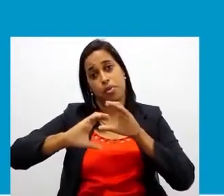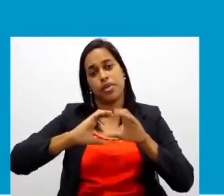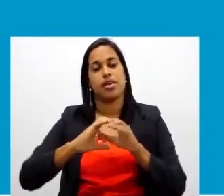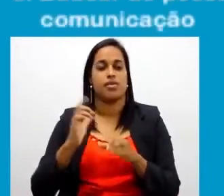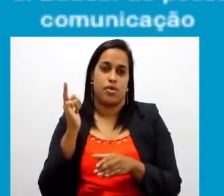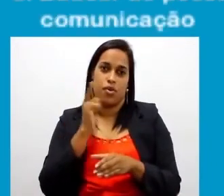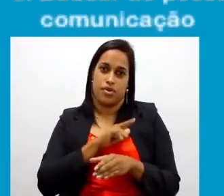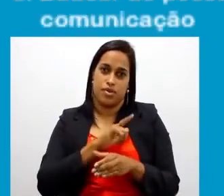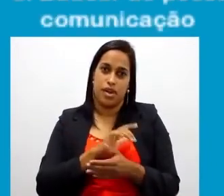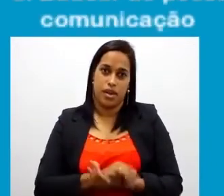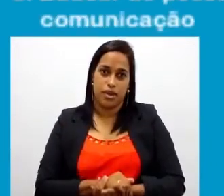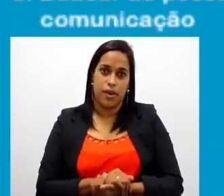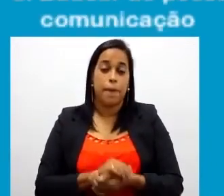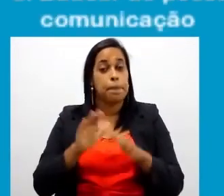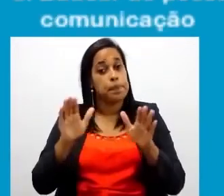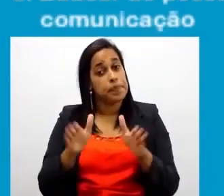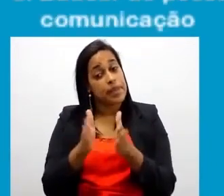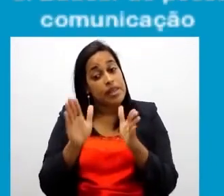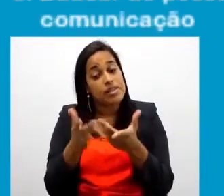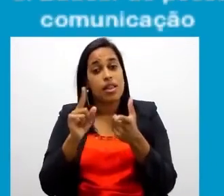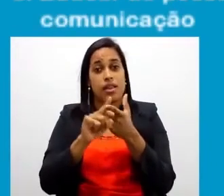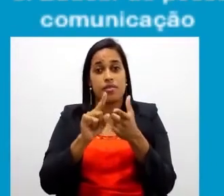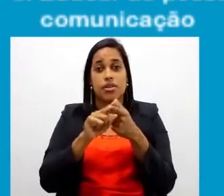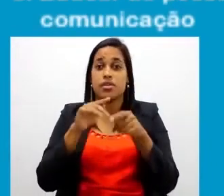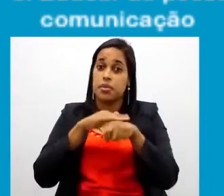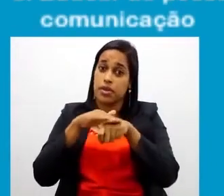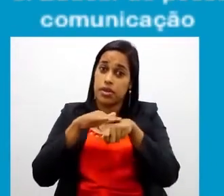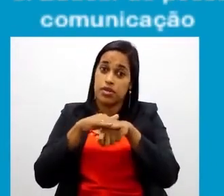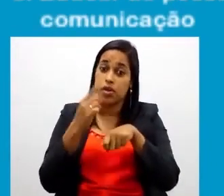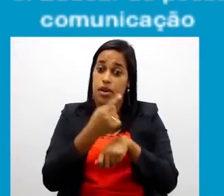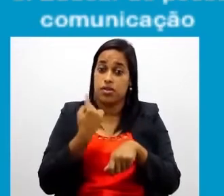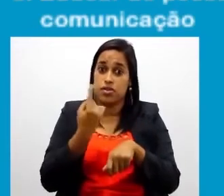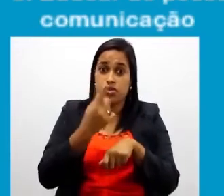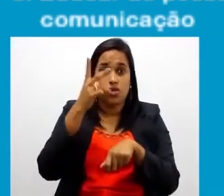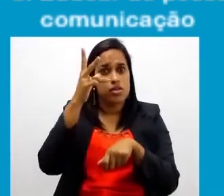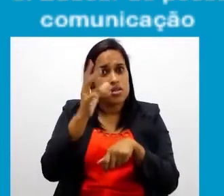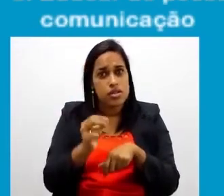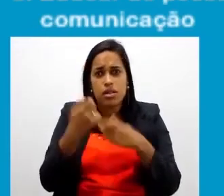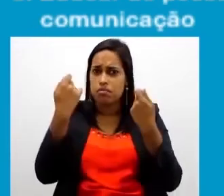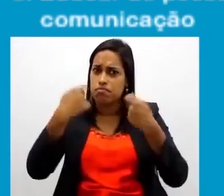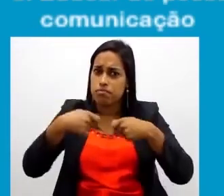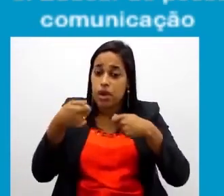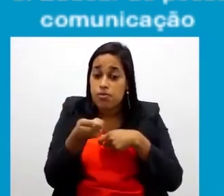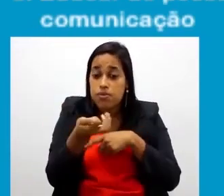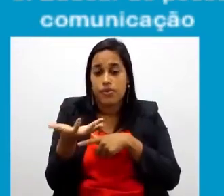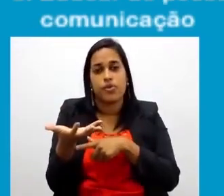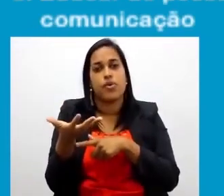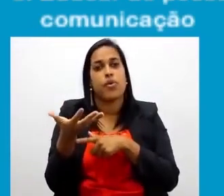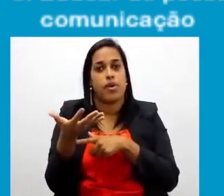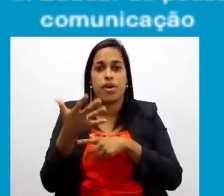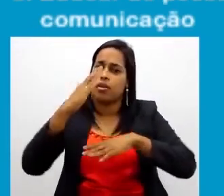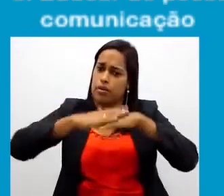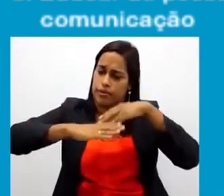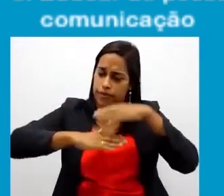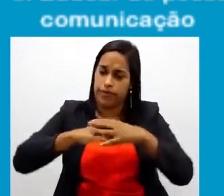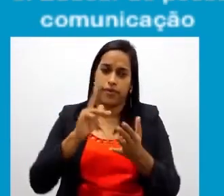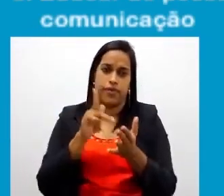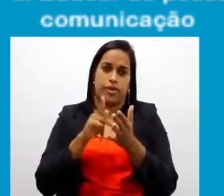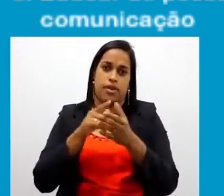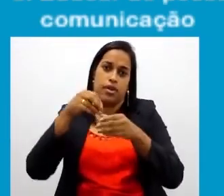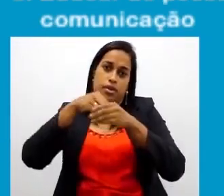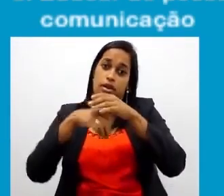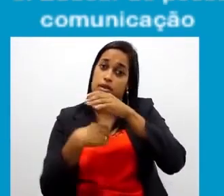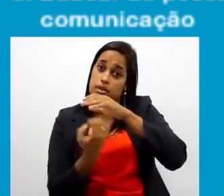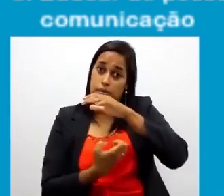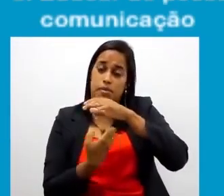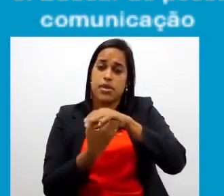através de comunicação que a gente consegue isso. Incentivar que as conversas, que as nossas ideias sejam fluidas, que elas funcionem, que